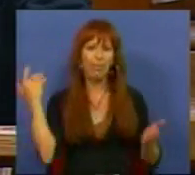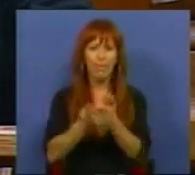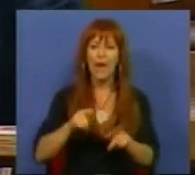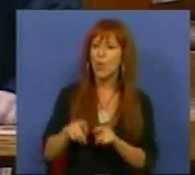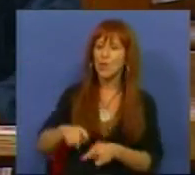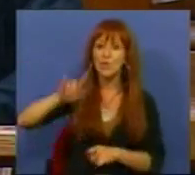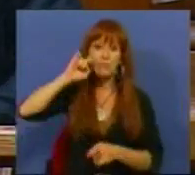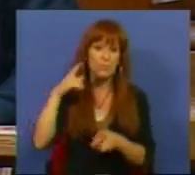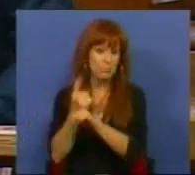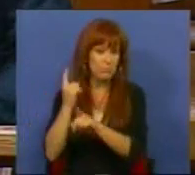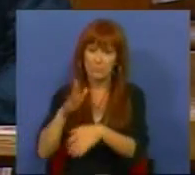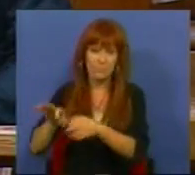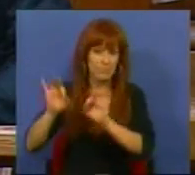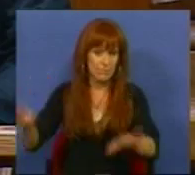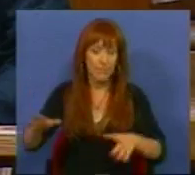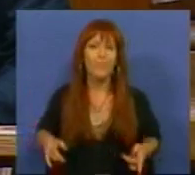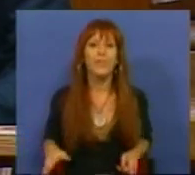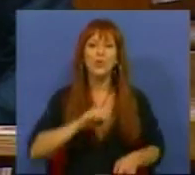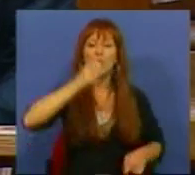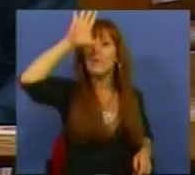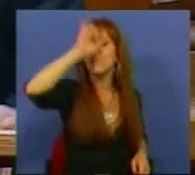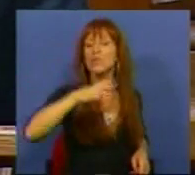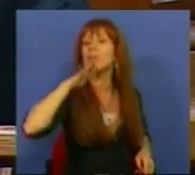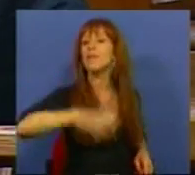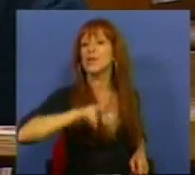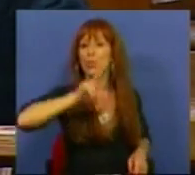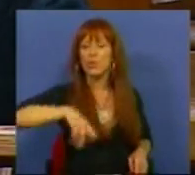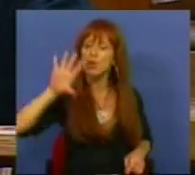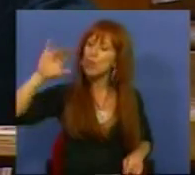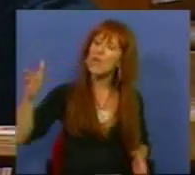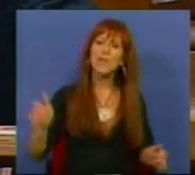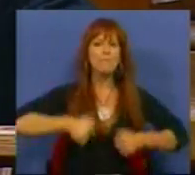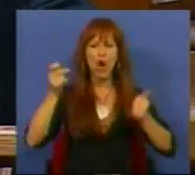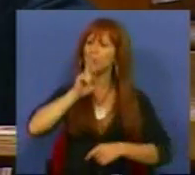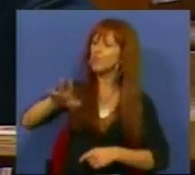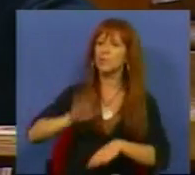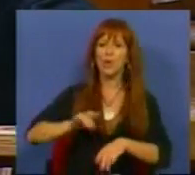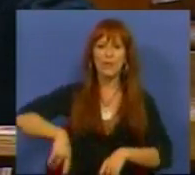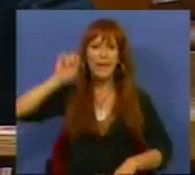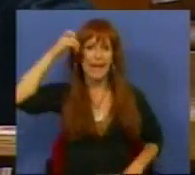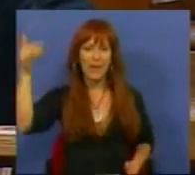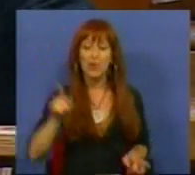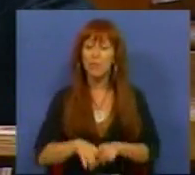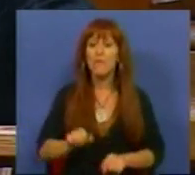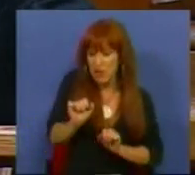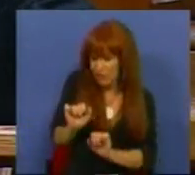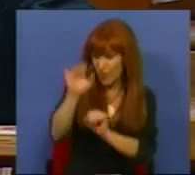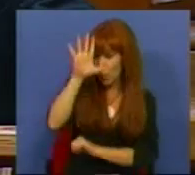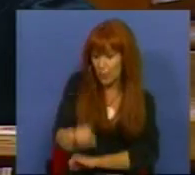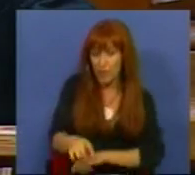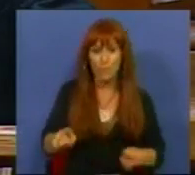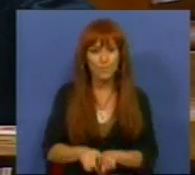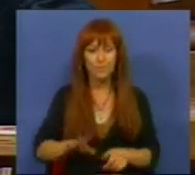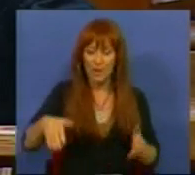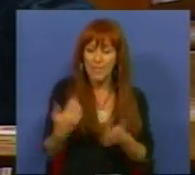os suspeitos do costume. O Sr. Primeiro-Ministro disse que Portugal foi o país que melhor reagiu à crise, mas foi o seu Governo